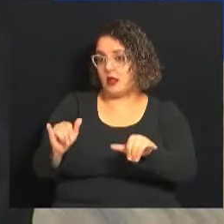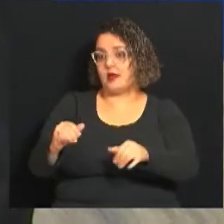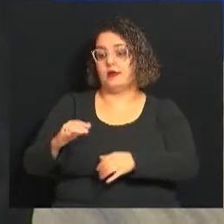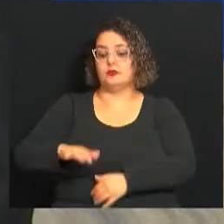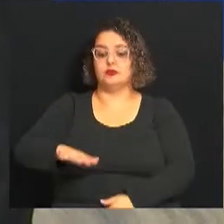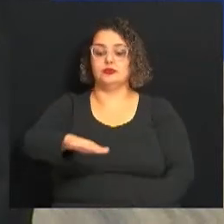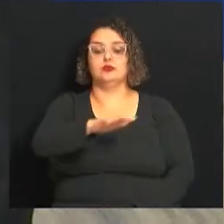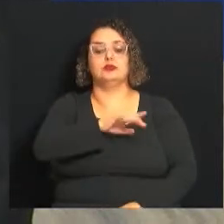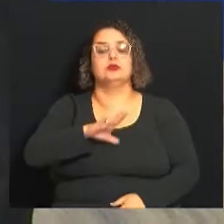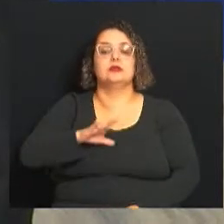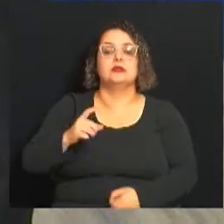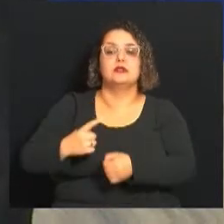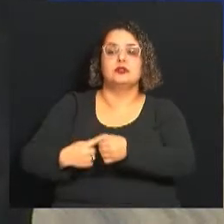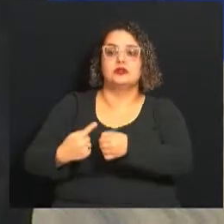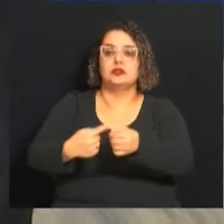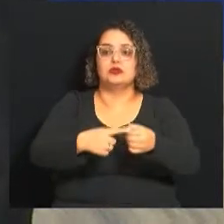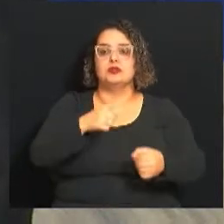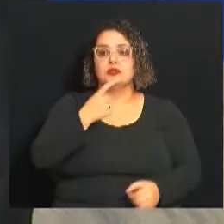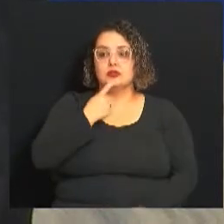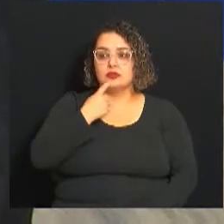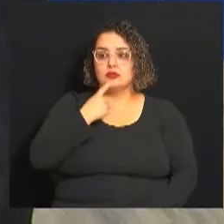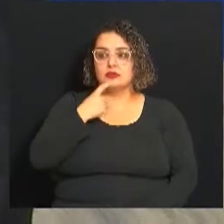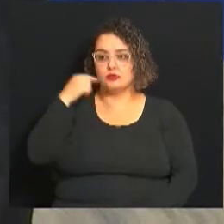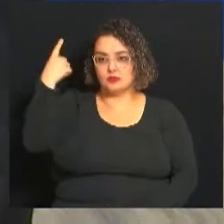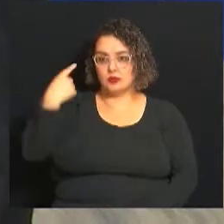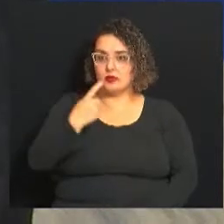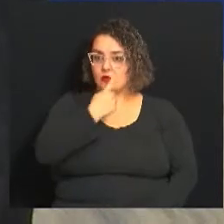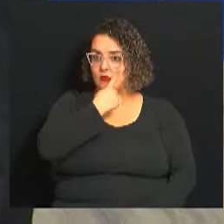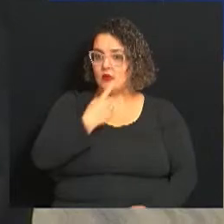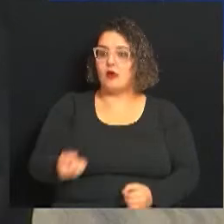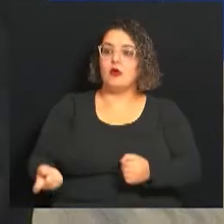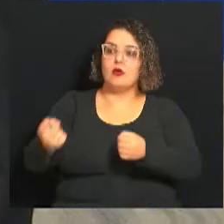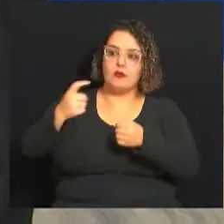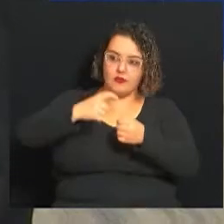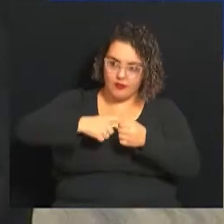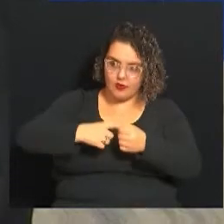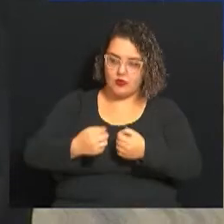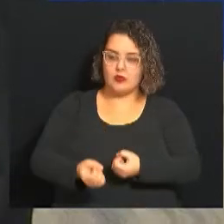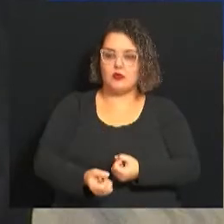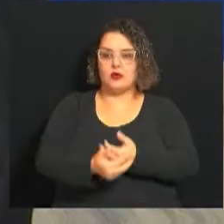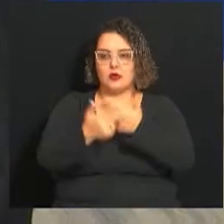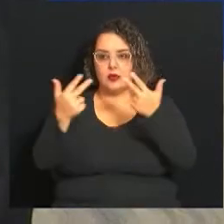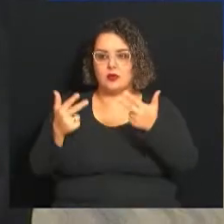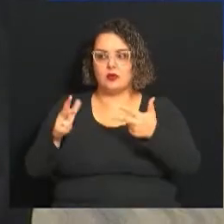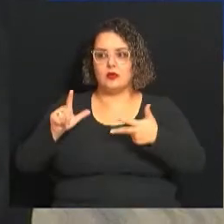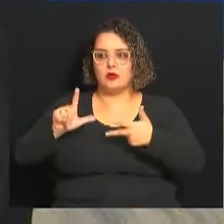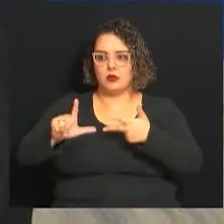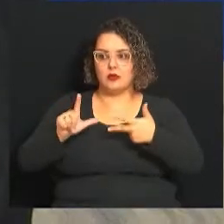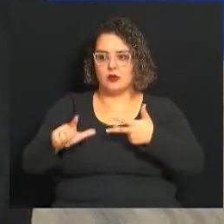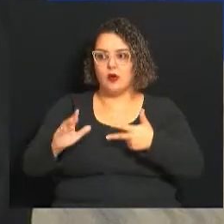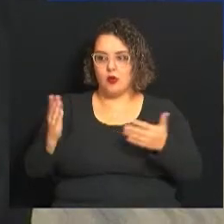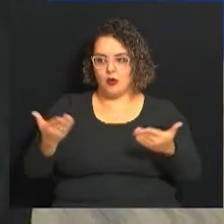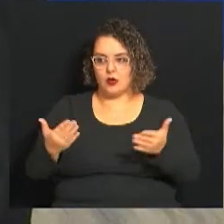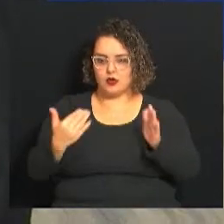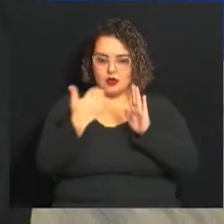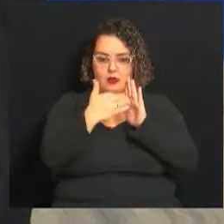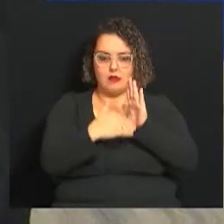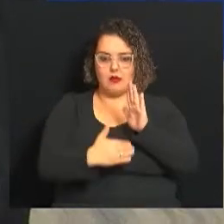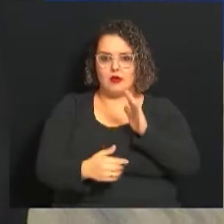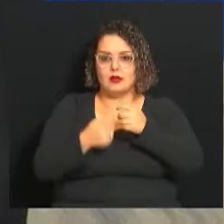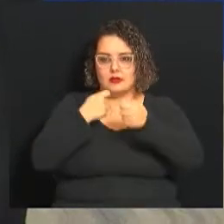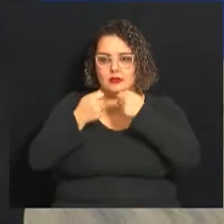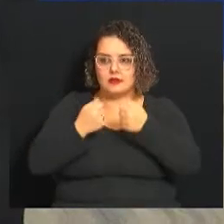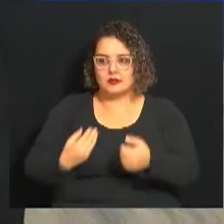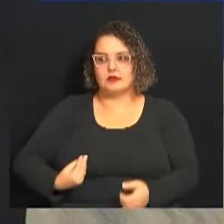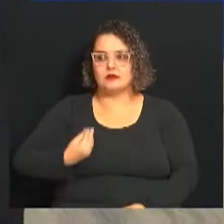Campinas. Daqui a pouco você retorna com as notícias do Legislativo e hoje tem Em Pauta, né? Tem entrevista ao vivo. Tem sim, hoje é dia